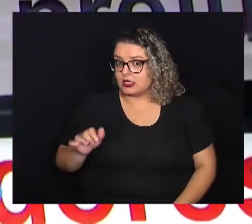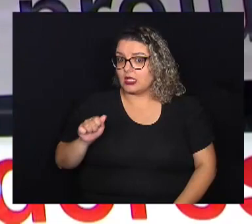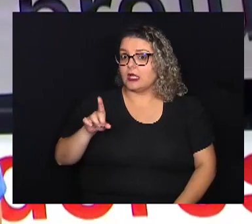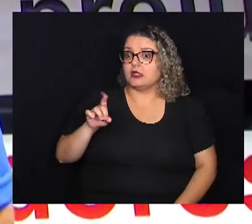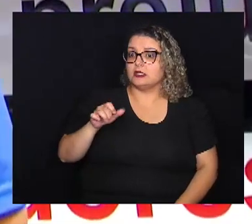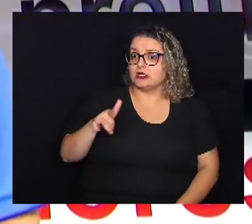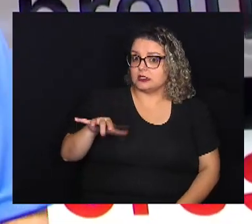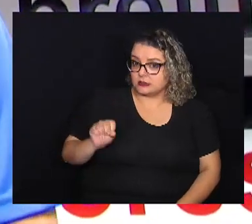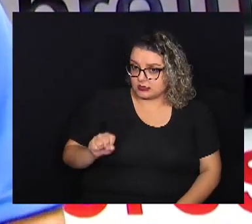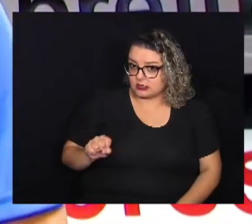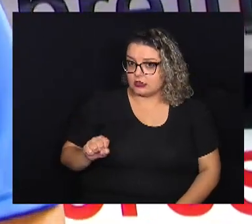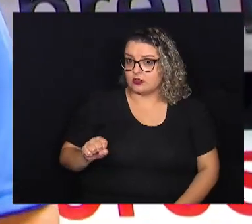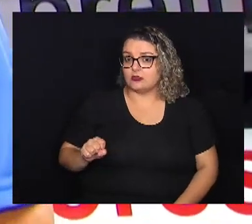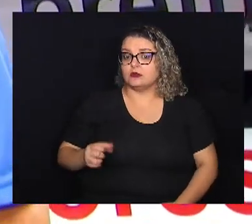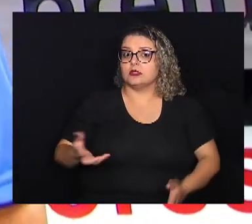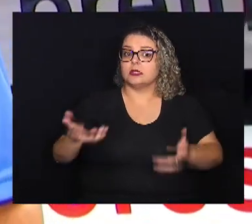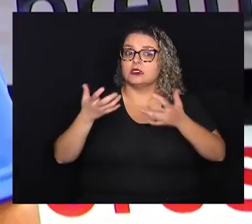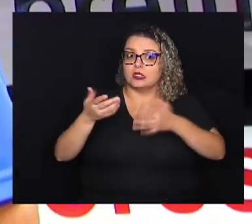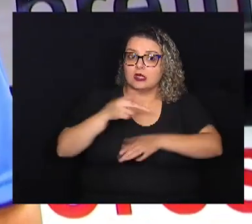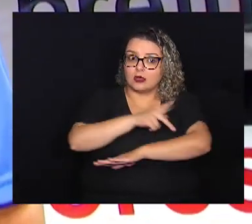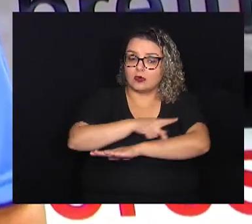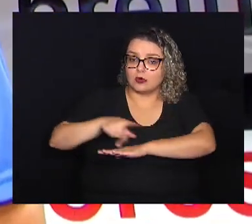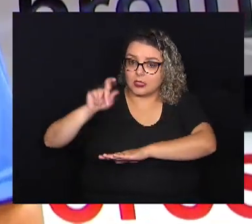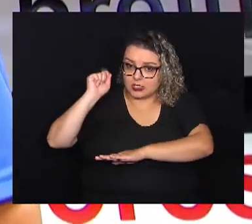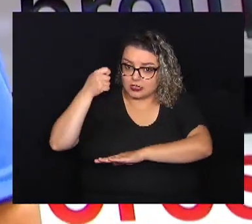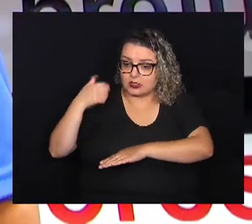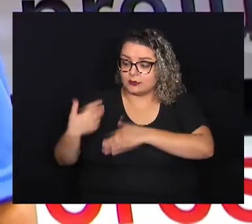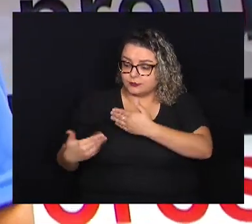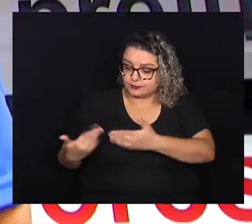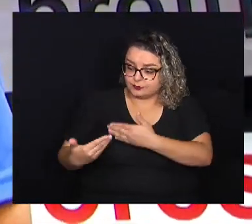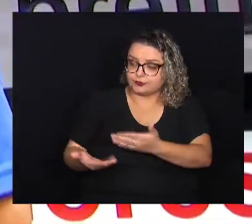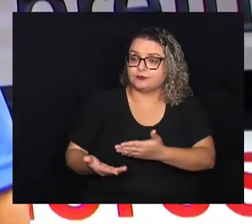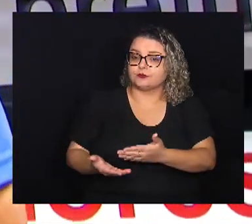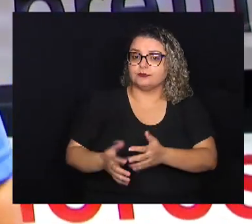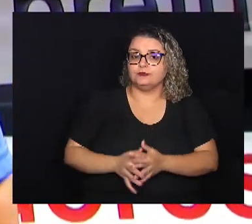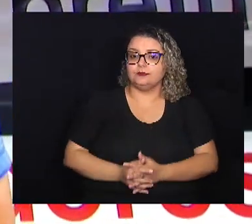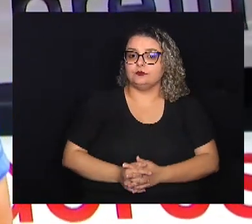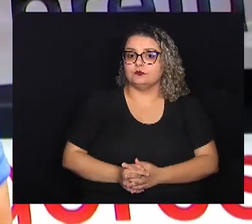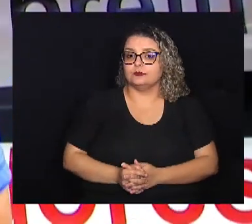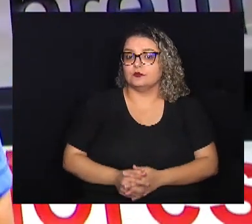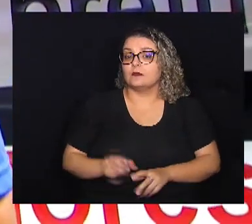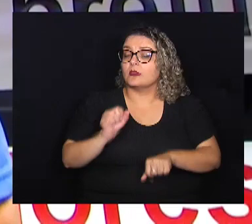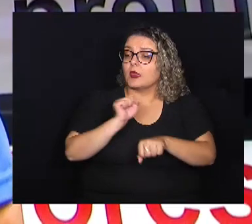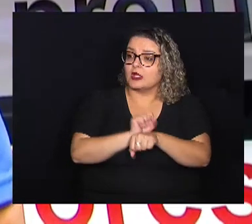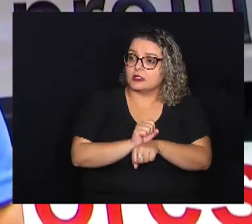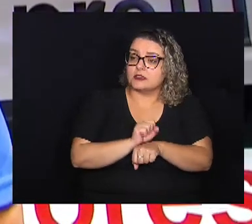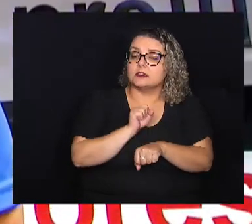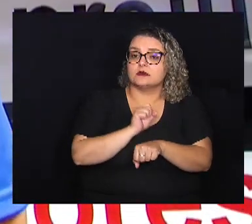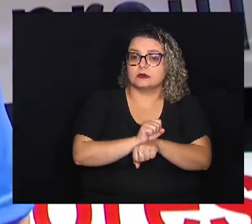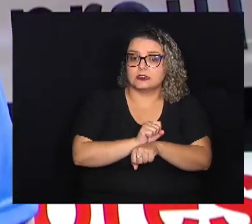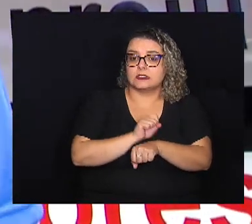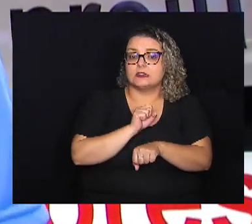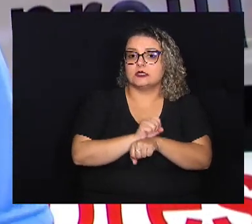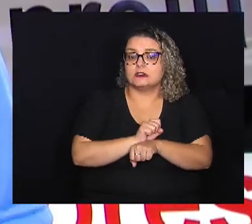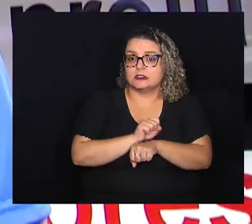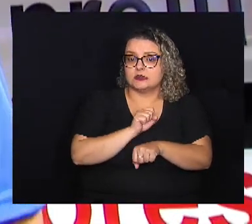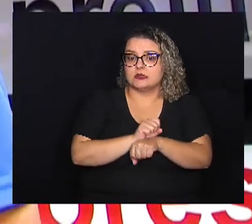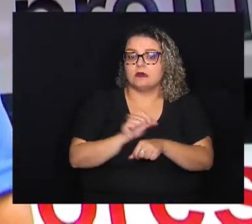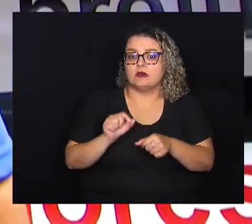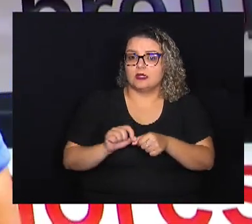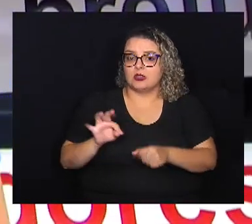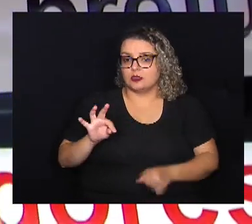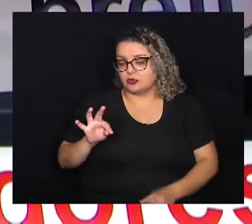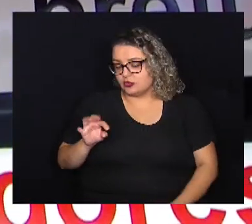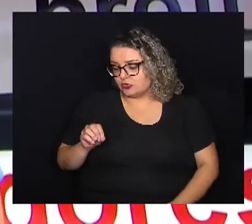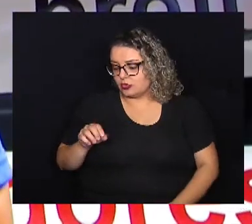moradores que querem o asfalto. E a partir dali, esperamos. Foi feita a topografia, foi